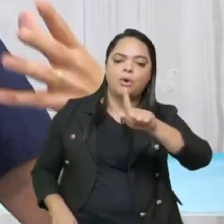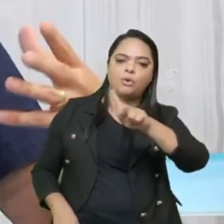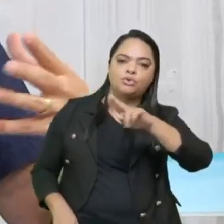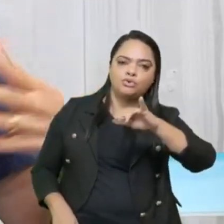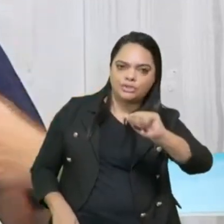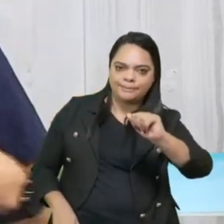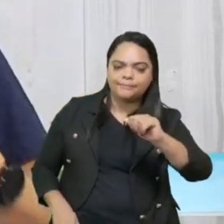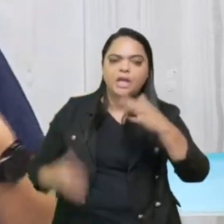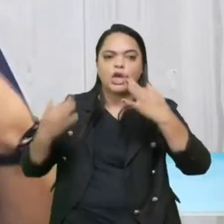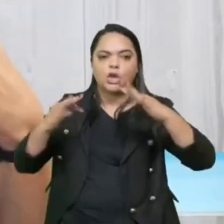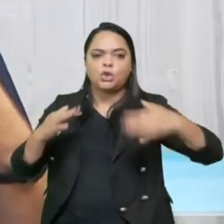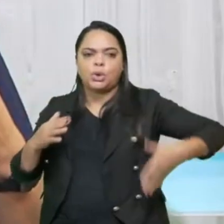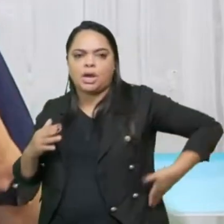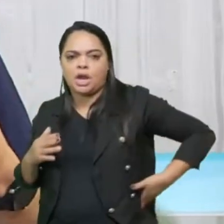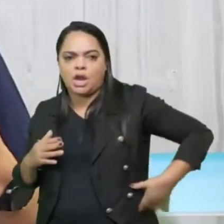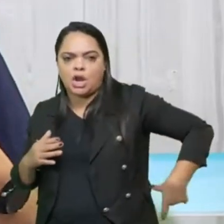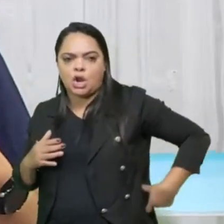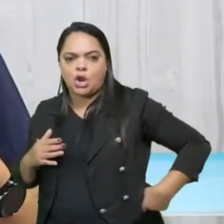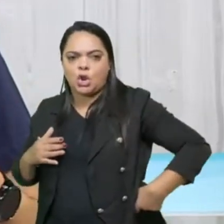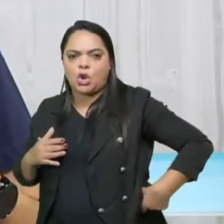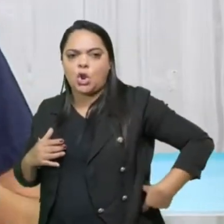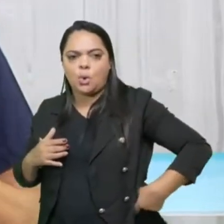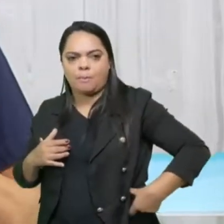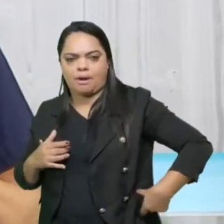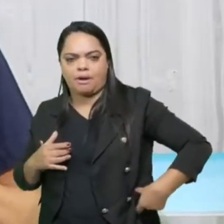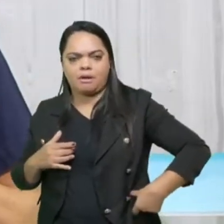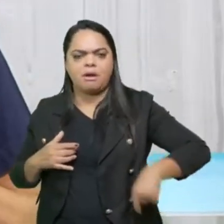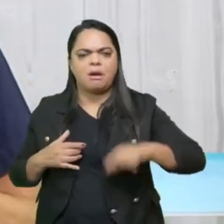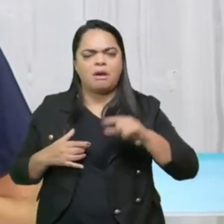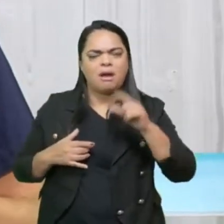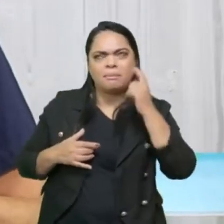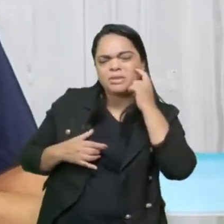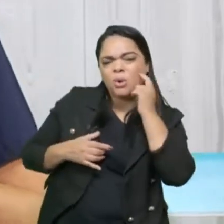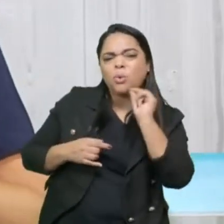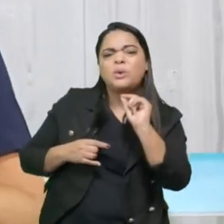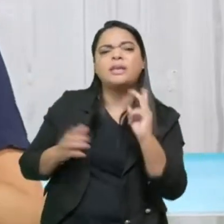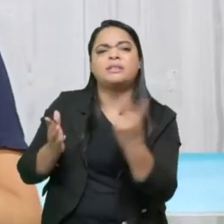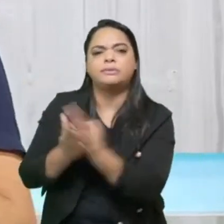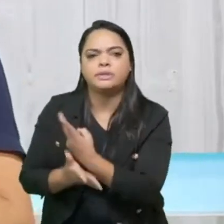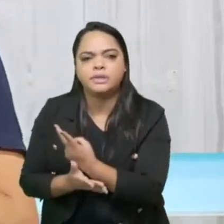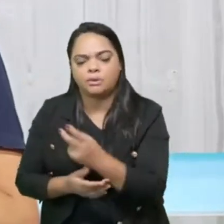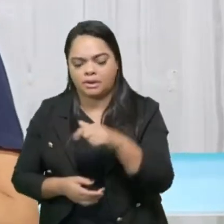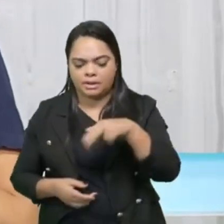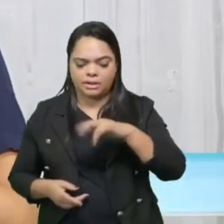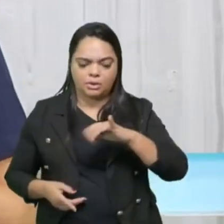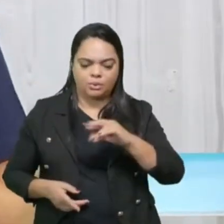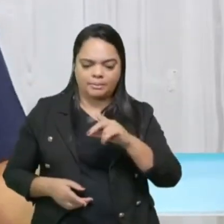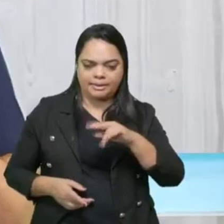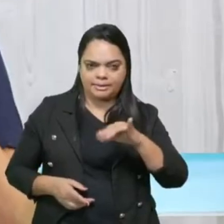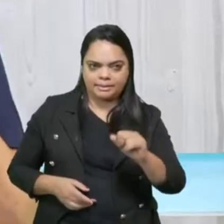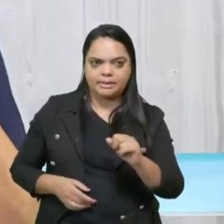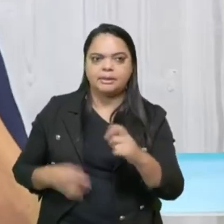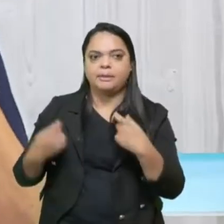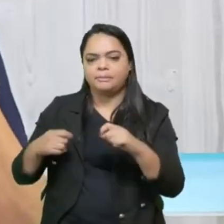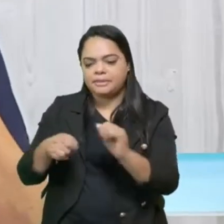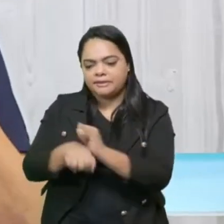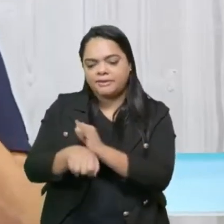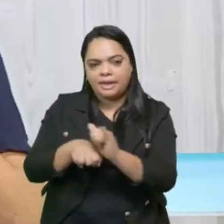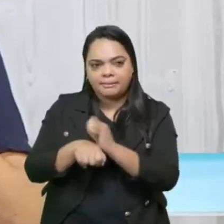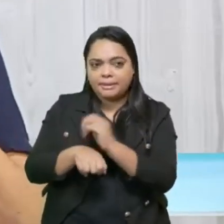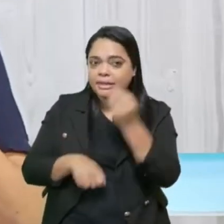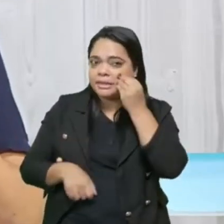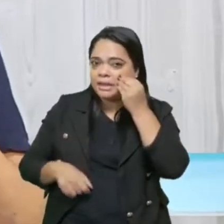muito amplo. O que será que está acontecendo nessa lombar? Então a quiropraxia tem ferramentas para fazer testes, para fazer